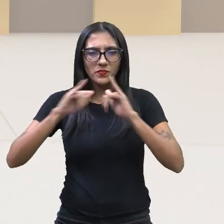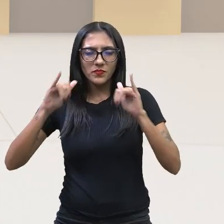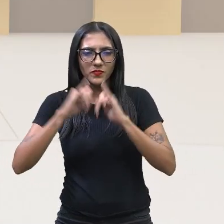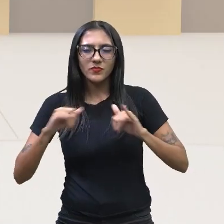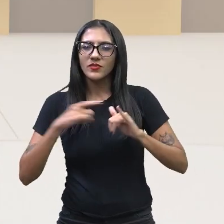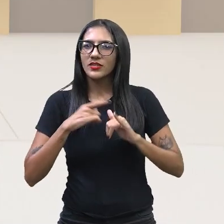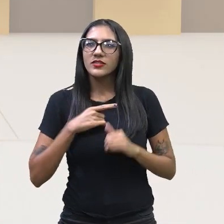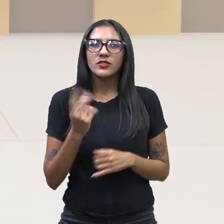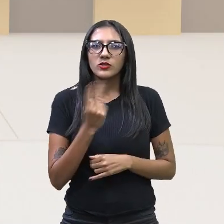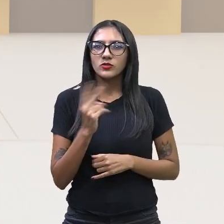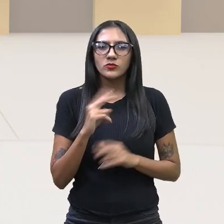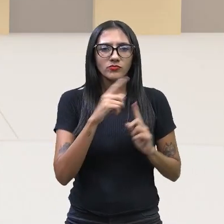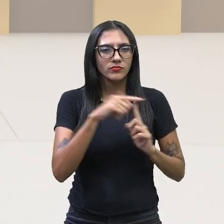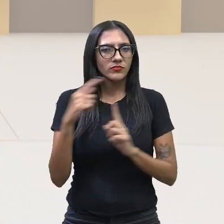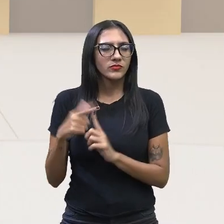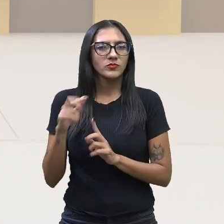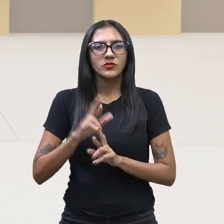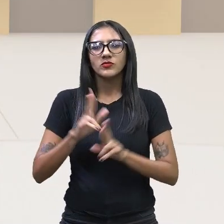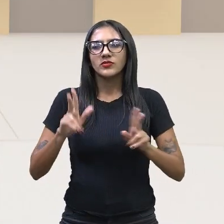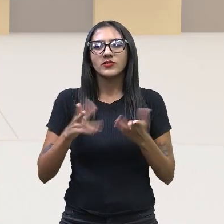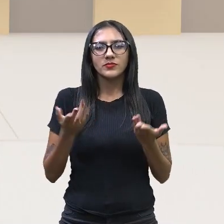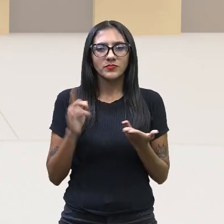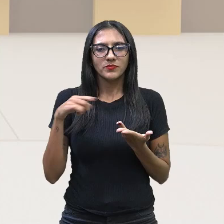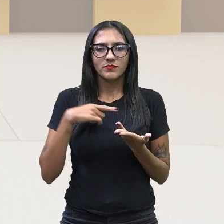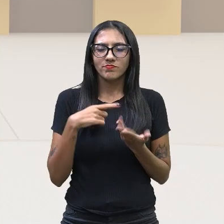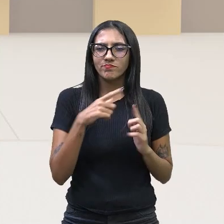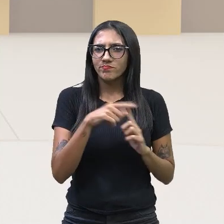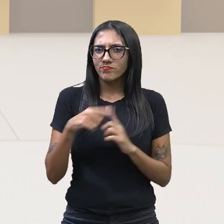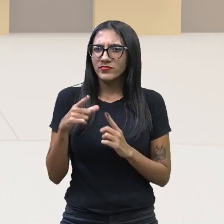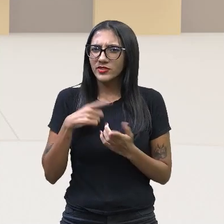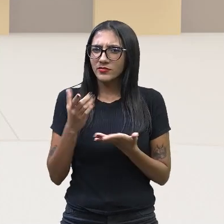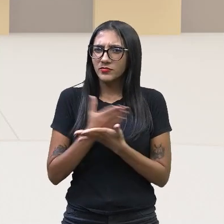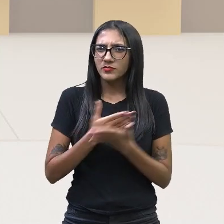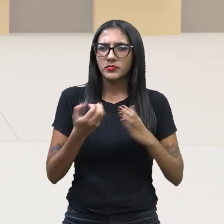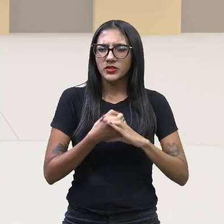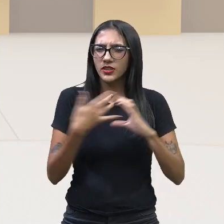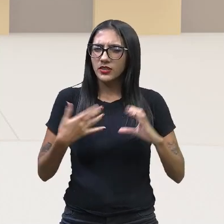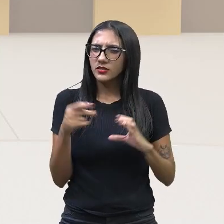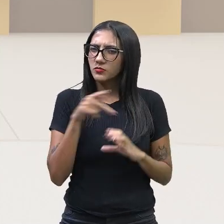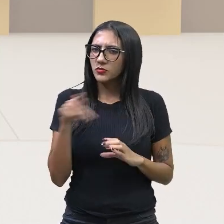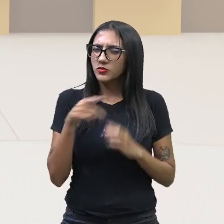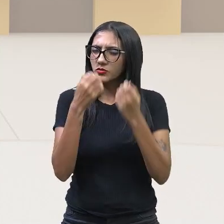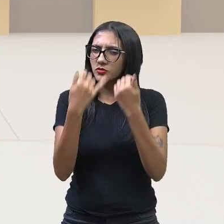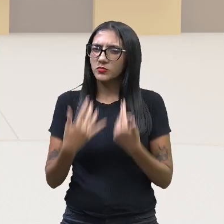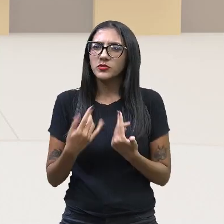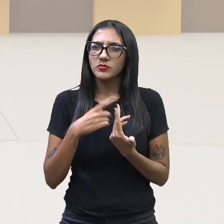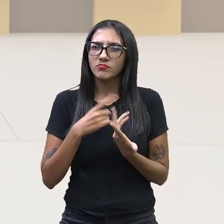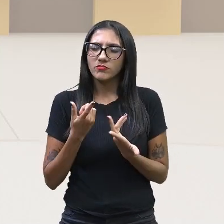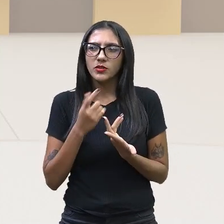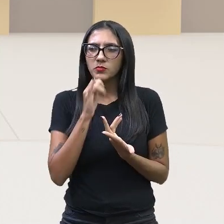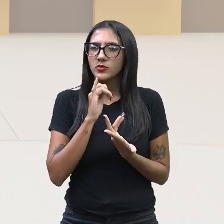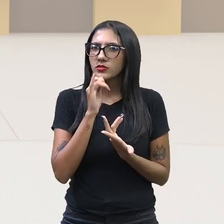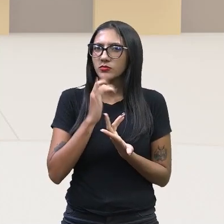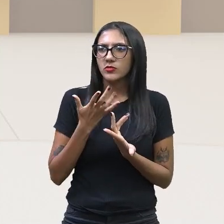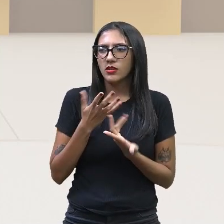propaganda não. Esse caso aqui, ele também trouxe elementos que também a professora comentou aqui, que é sensibilizar, né, que nesse caso aqui é a doação